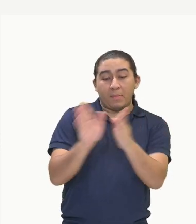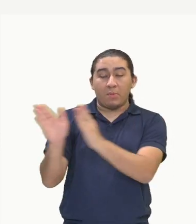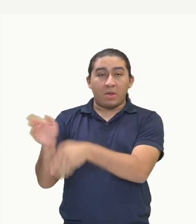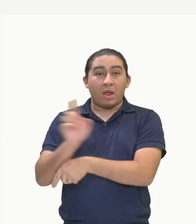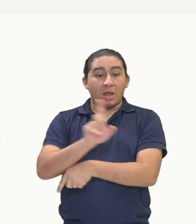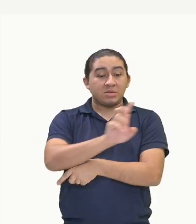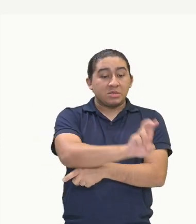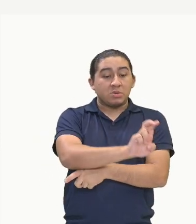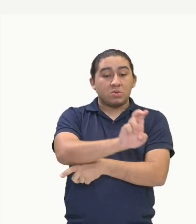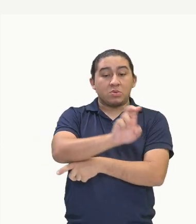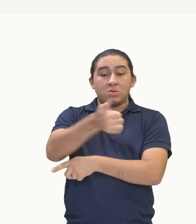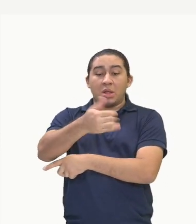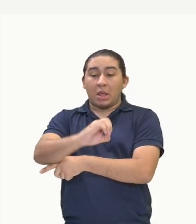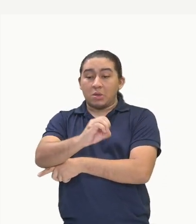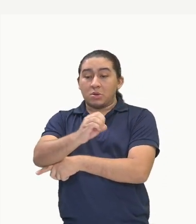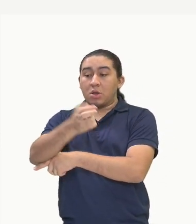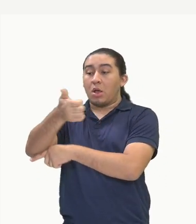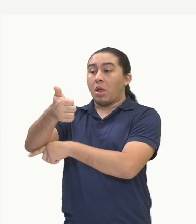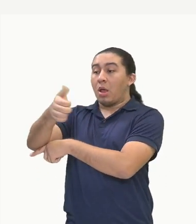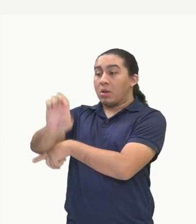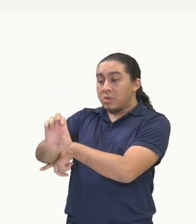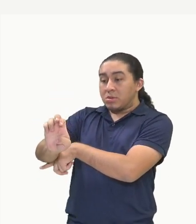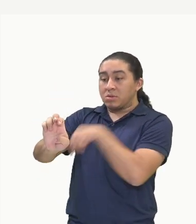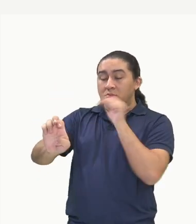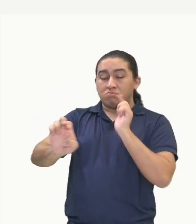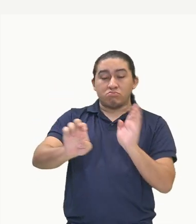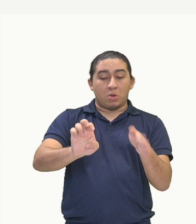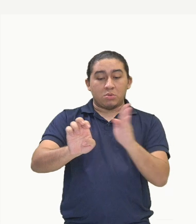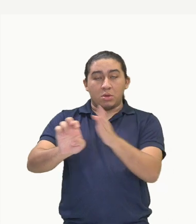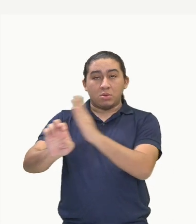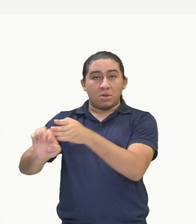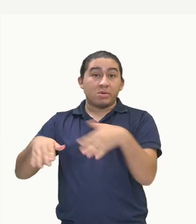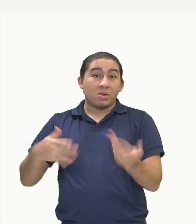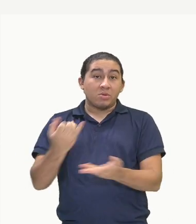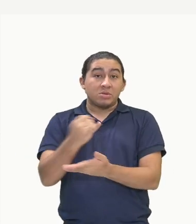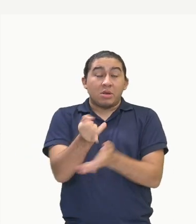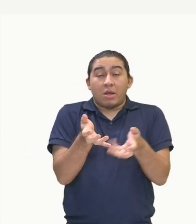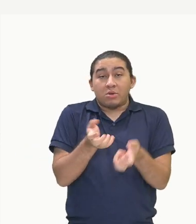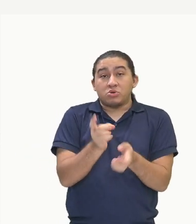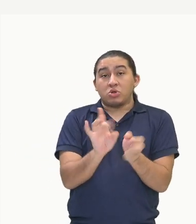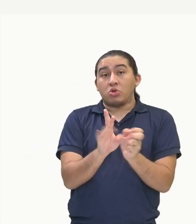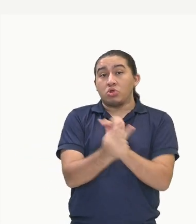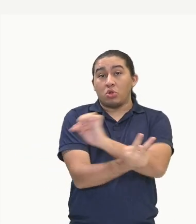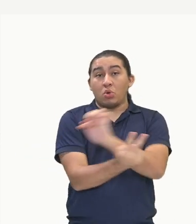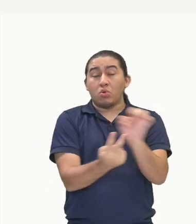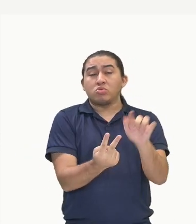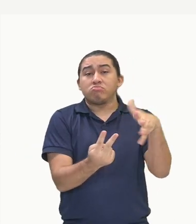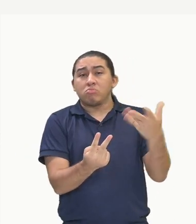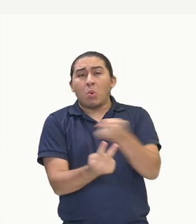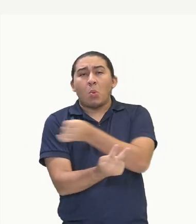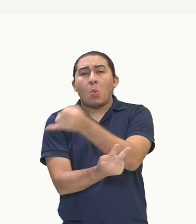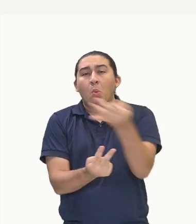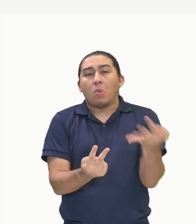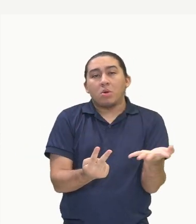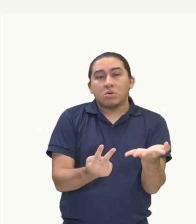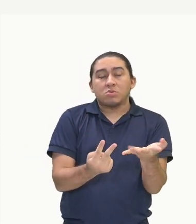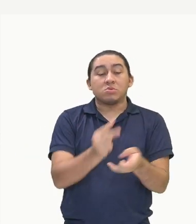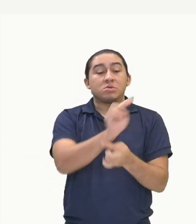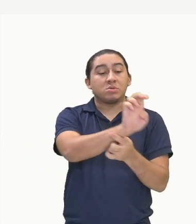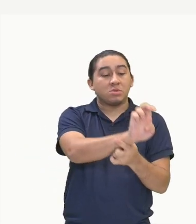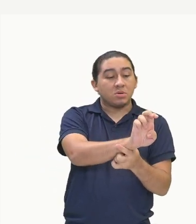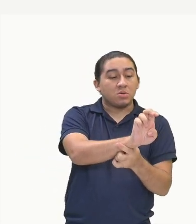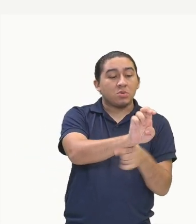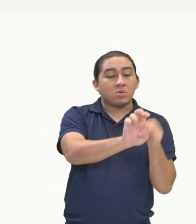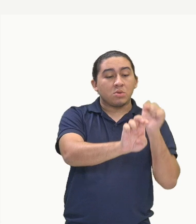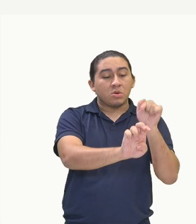R$5. Então, se eu quero 2/3, só 2 estão selecionados, quanto que é 2/3 de 15, então?